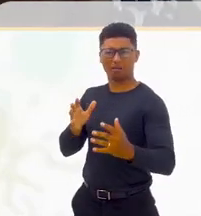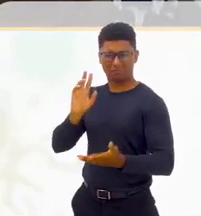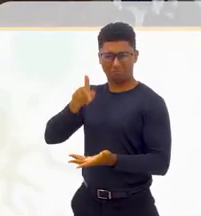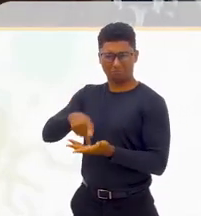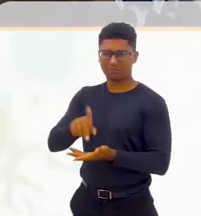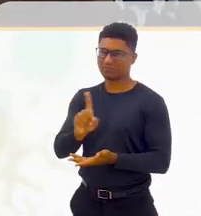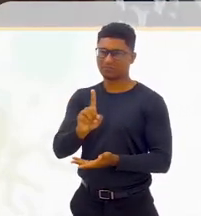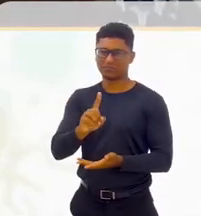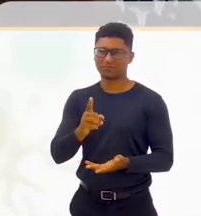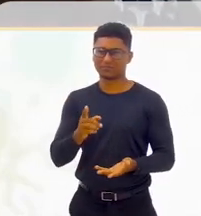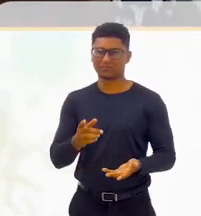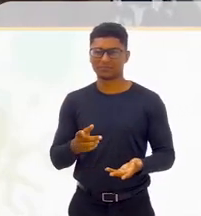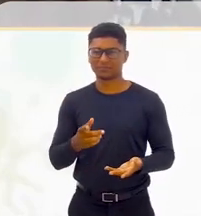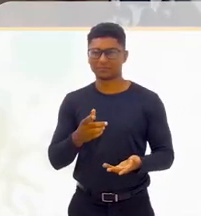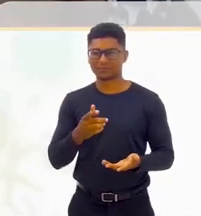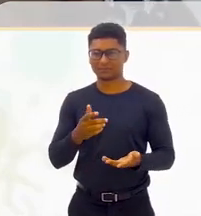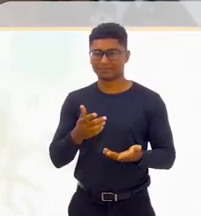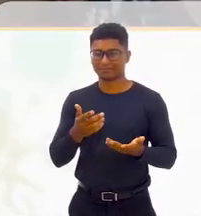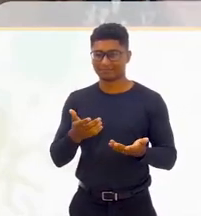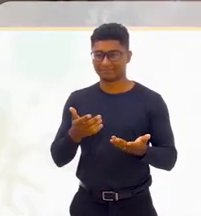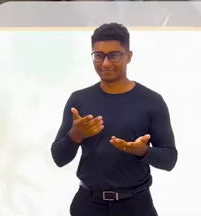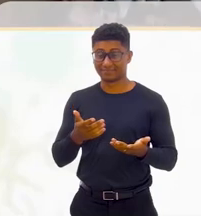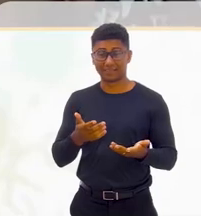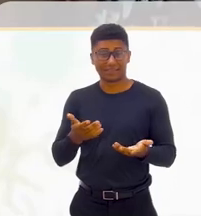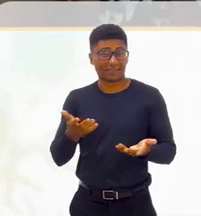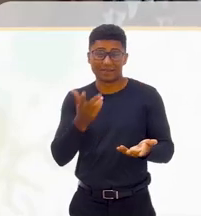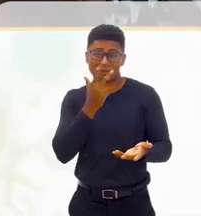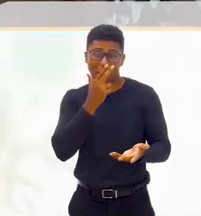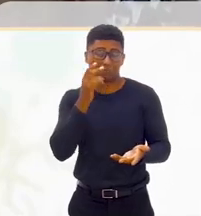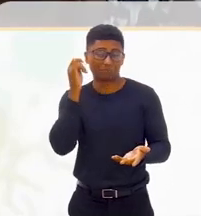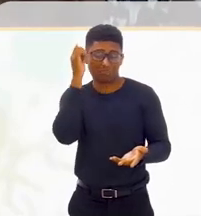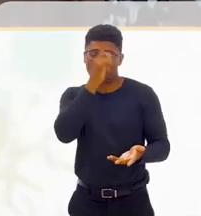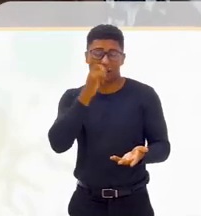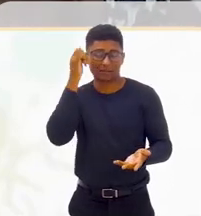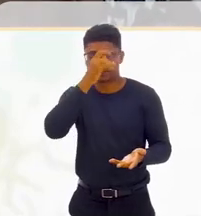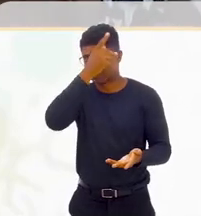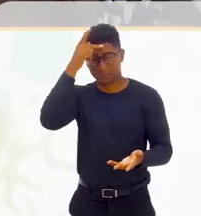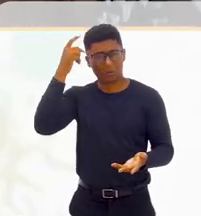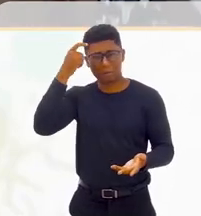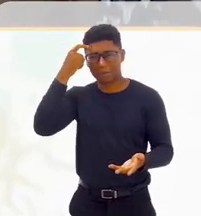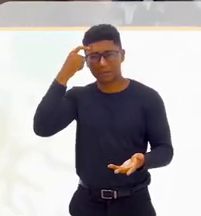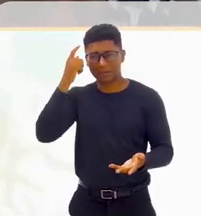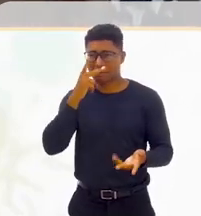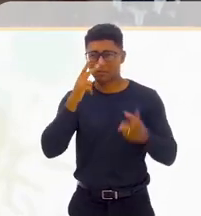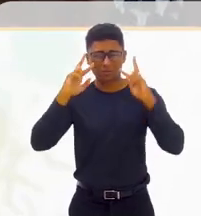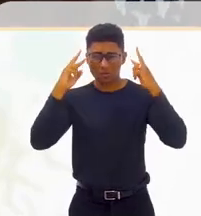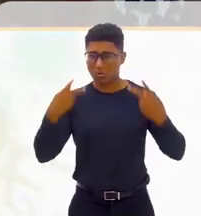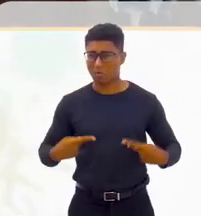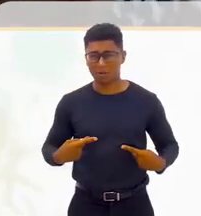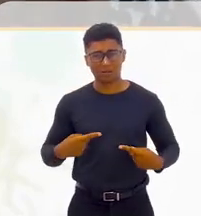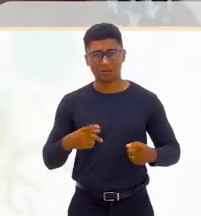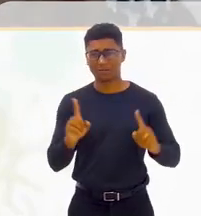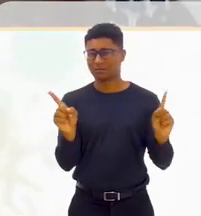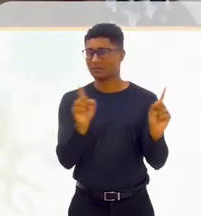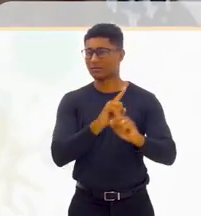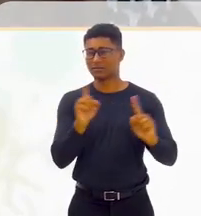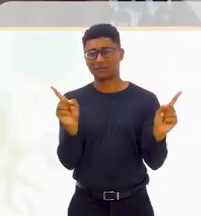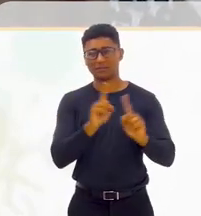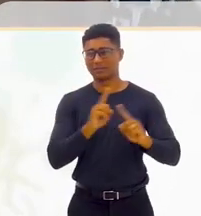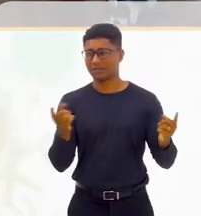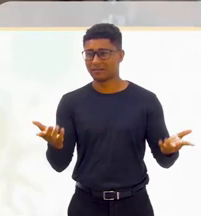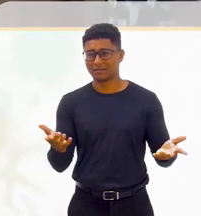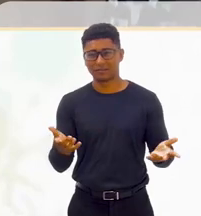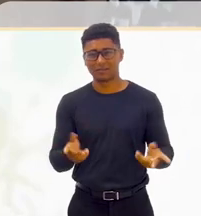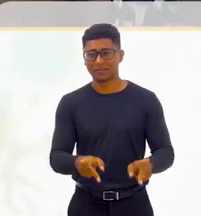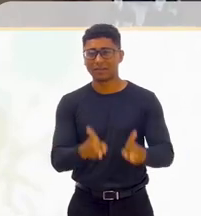né? É ridículo, Desculpa, né? Isso Ângela. é ridículo. É desumanização de corpos pretos,